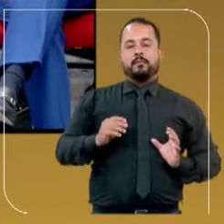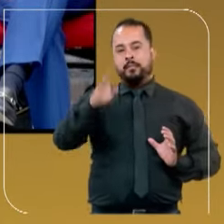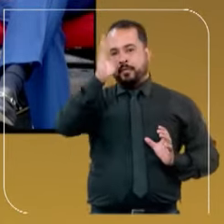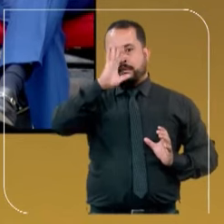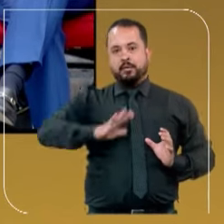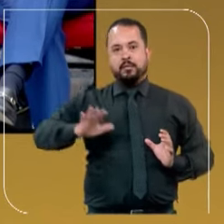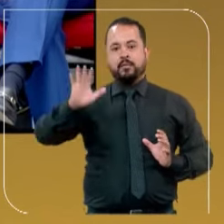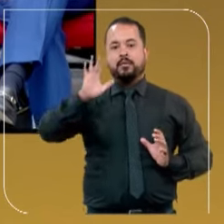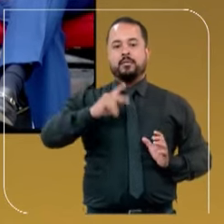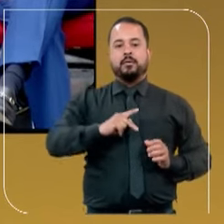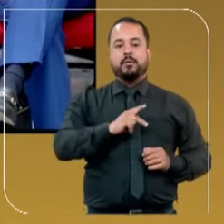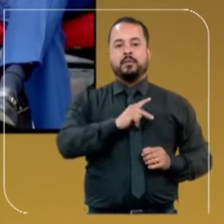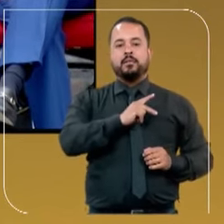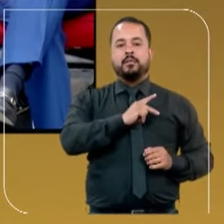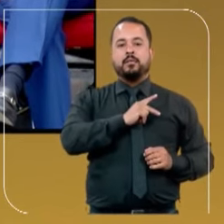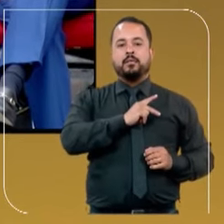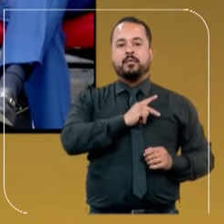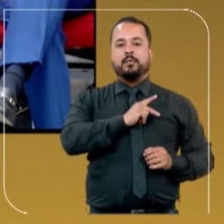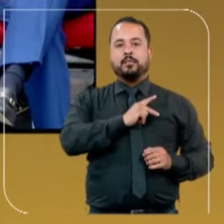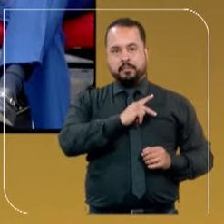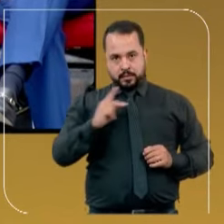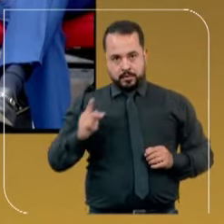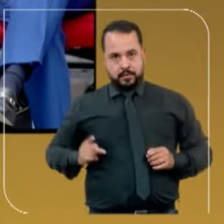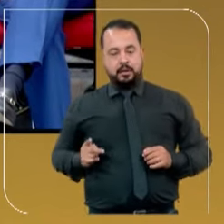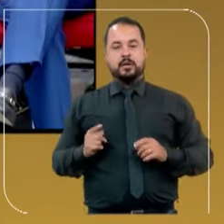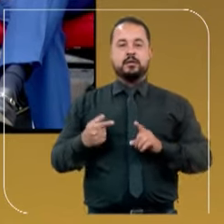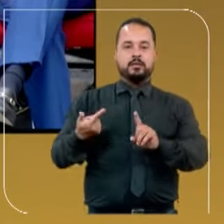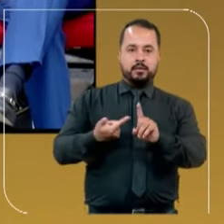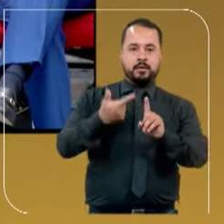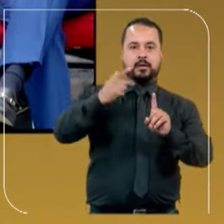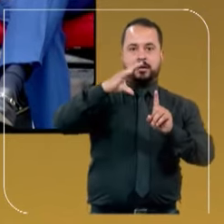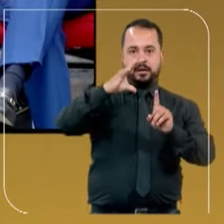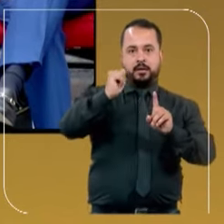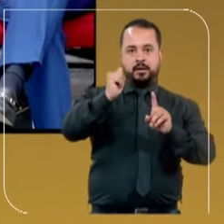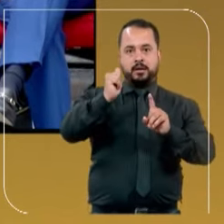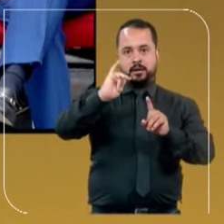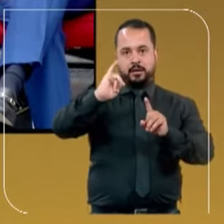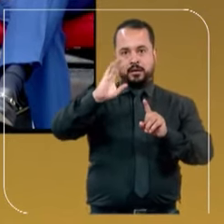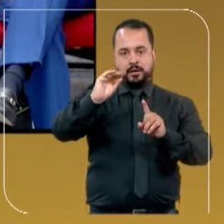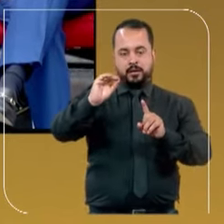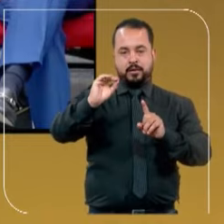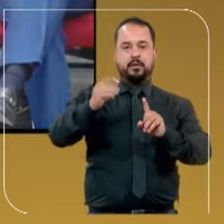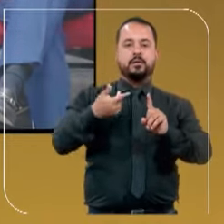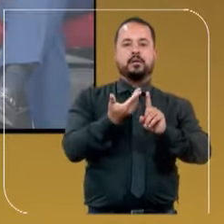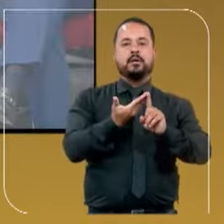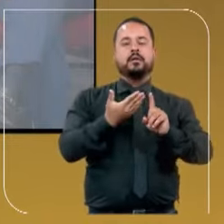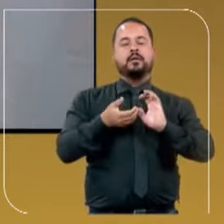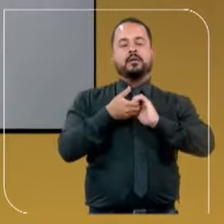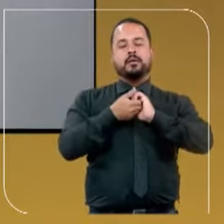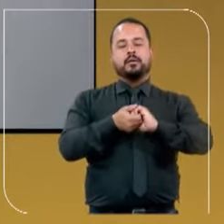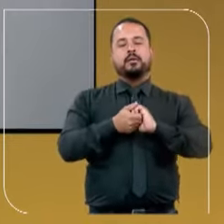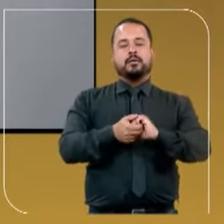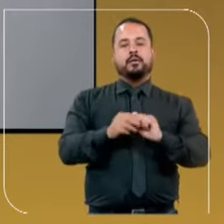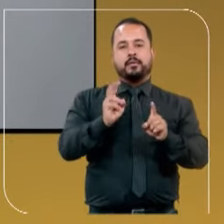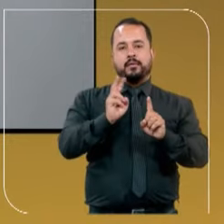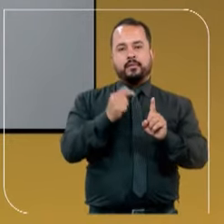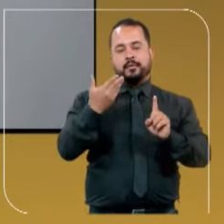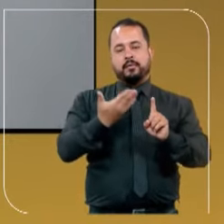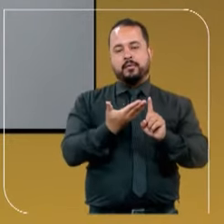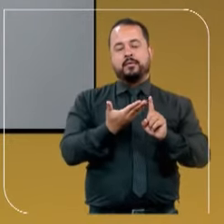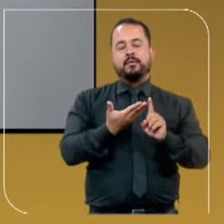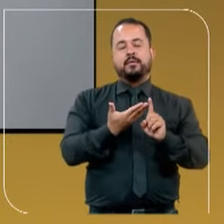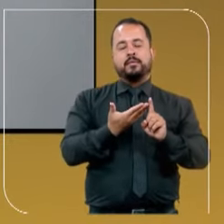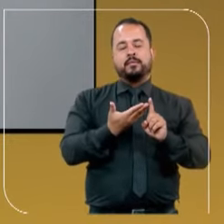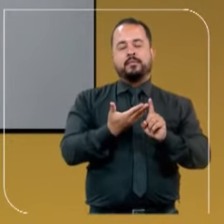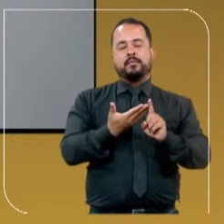das nossas entidades de classe, o Caio, o Frederico e a Luciana, da JUF, da MB e da Anamatra, respectivamente.